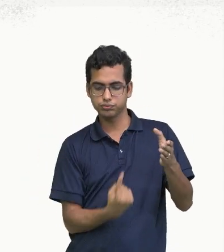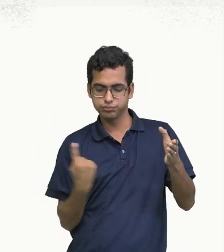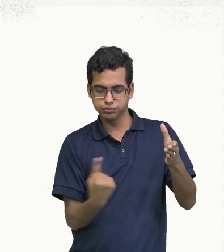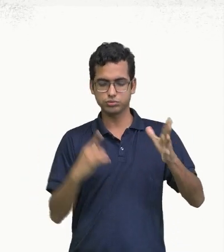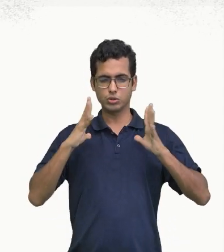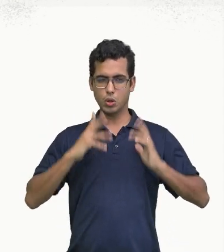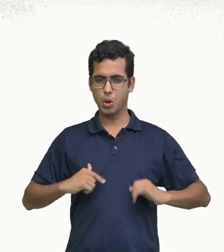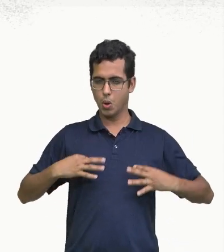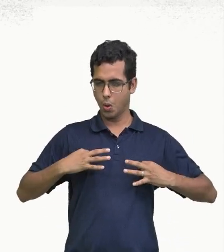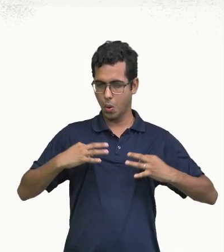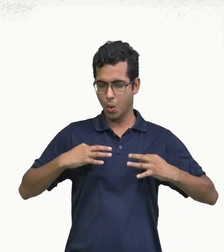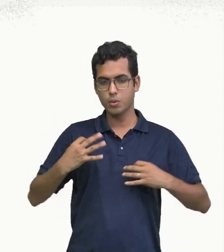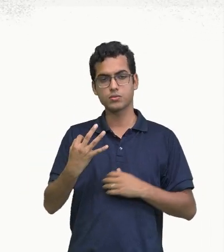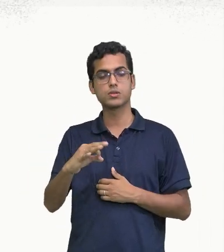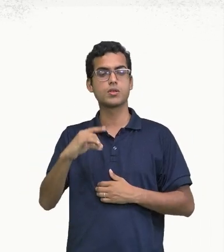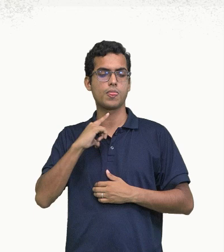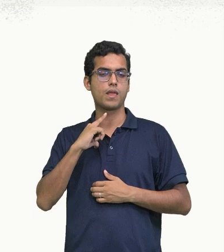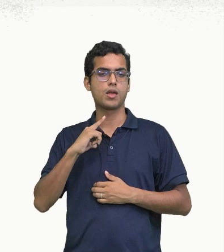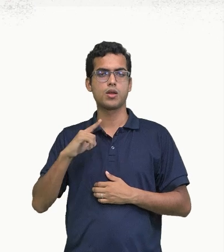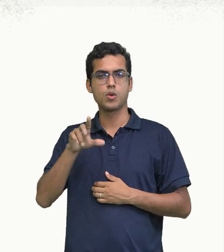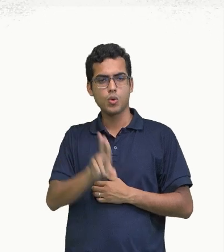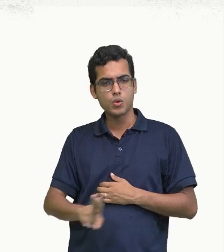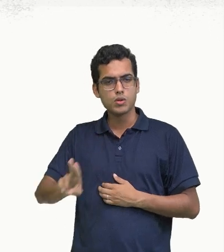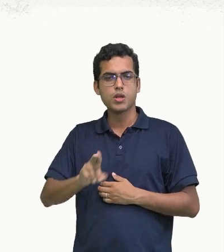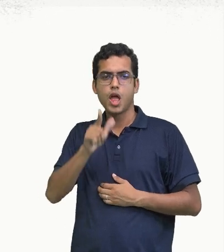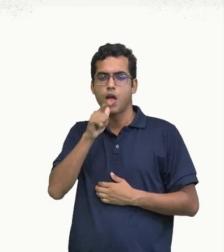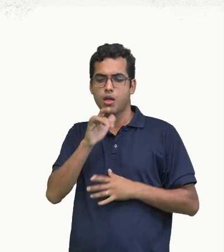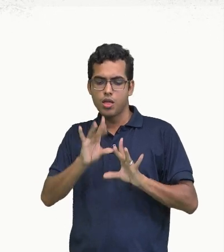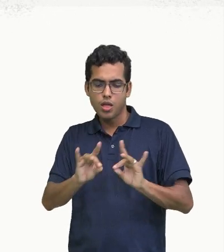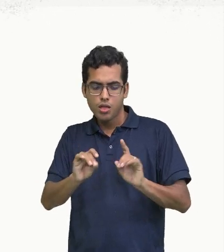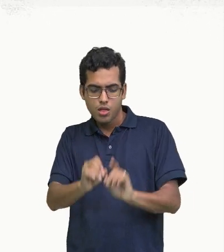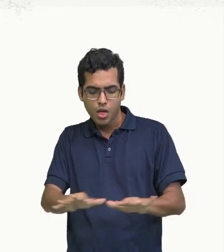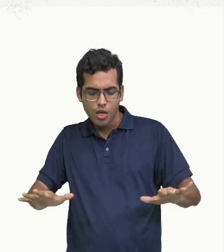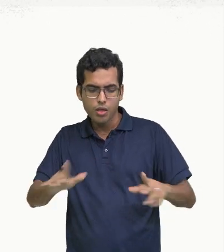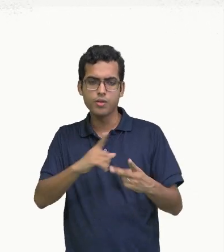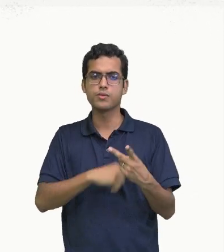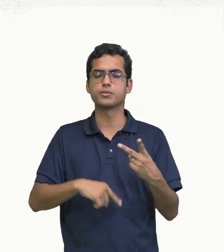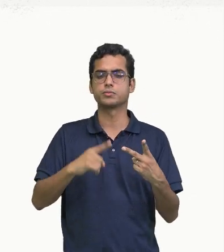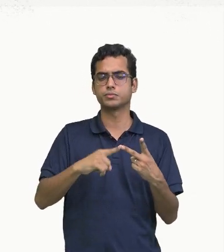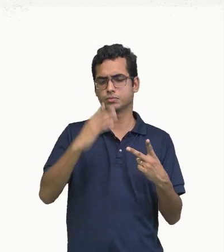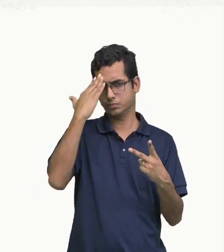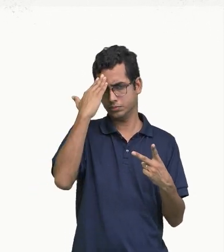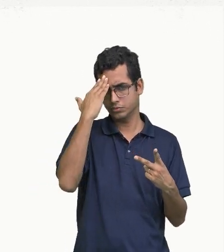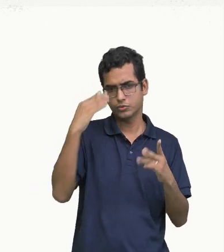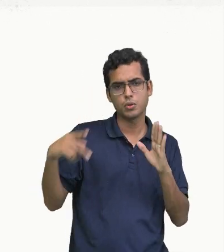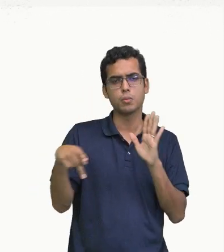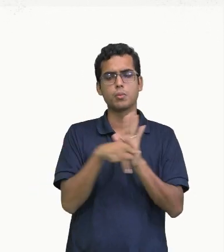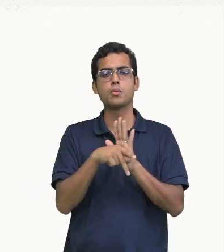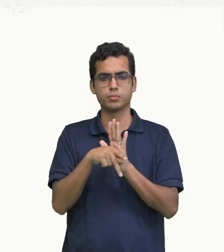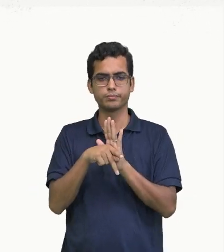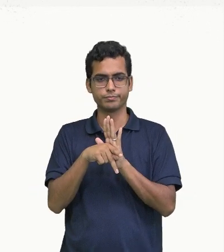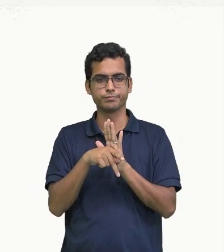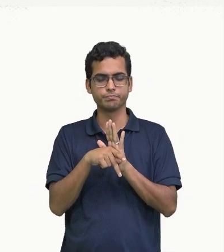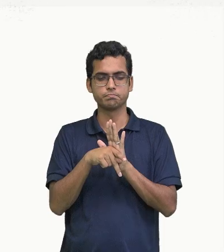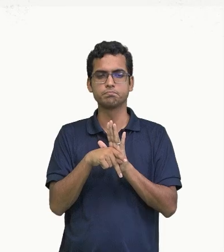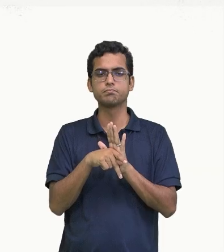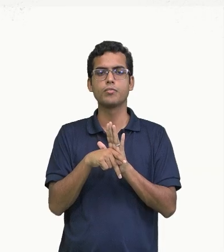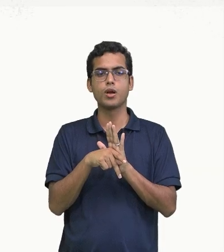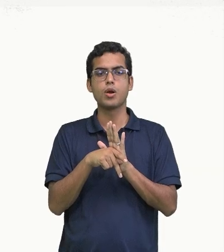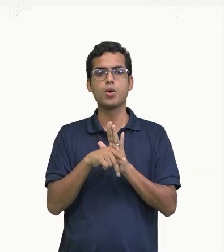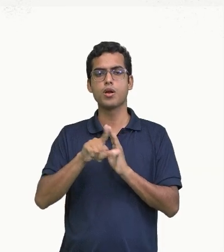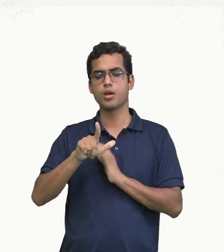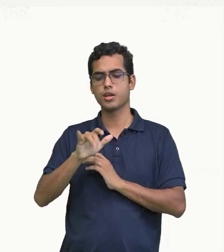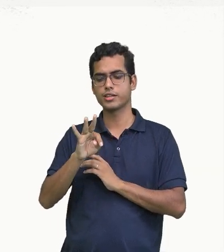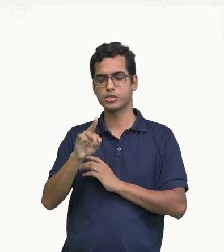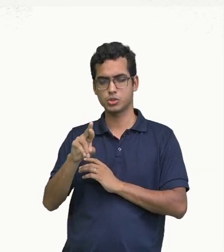estamos trabalhando com líquido, então nós vamos ter a unidade aí de medida, que é o litro. Mas o litro, ele